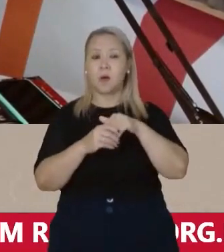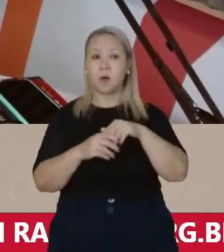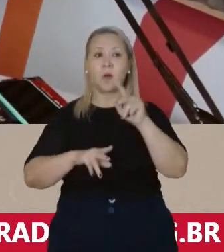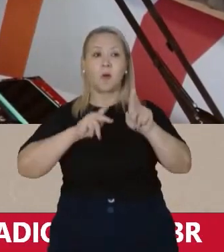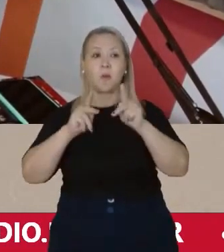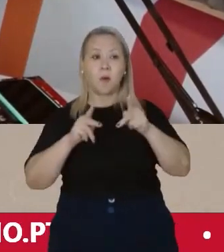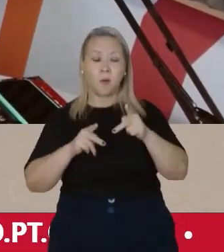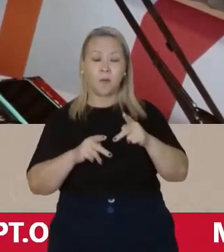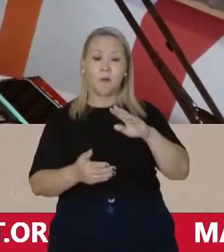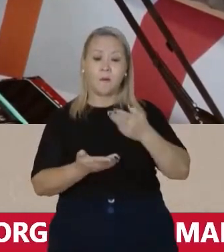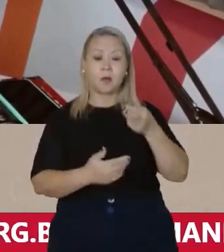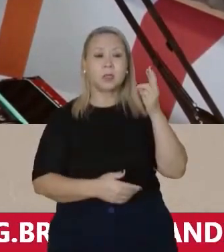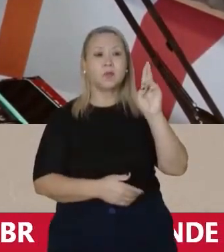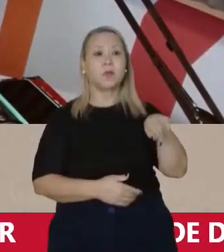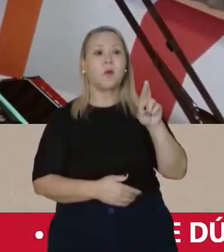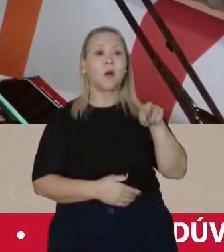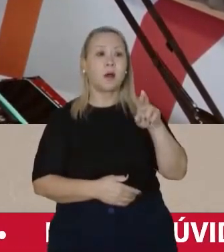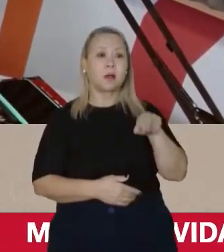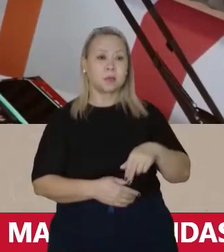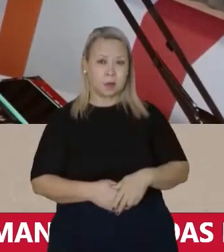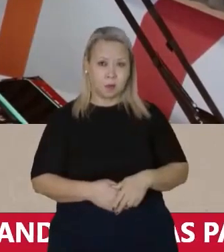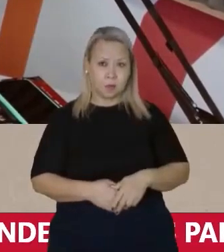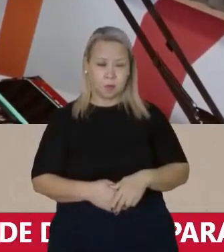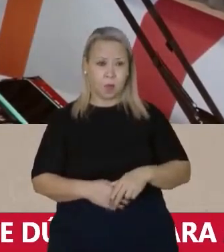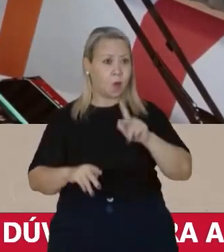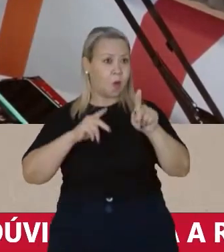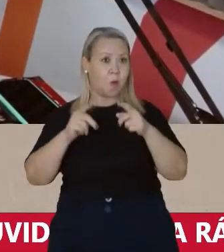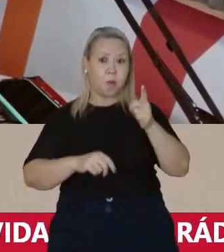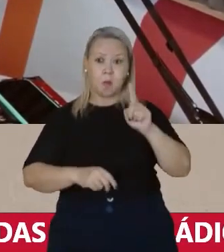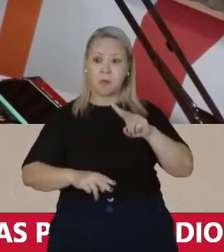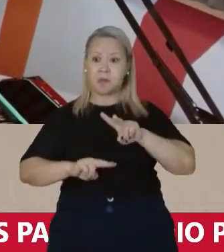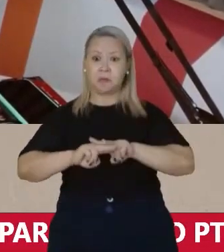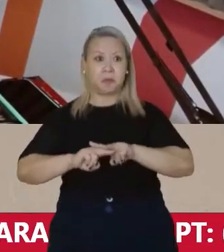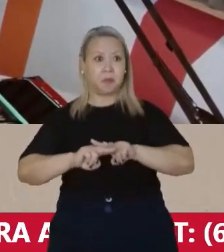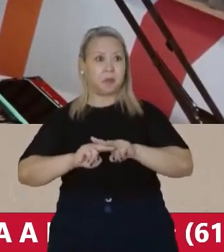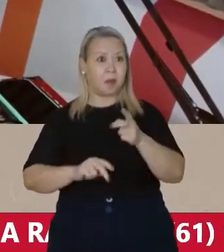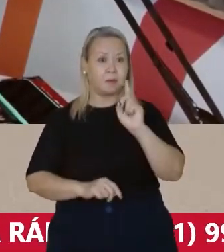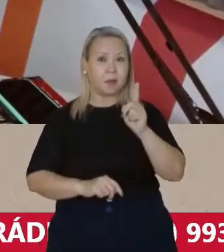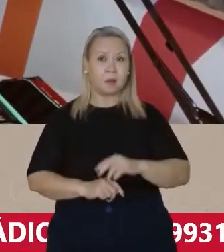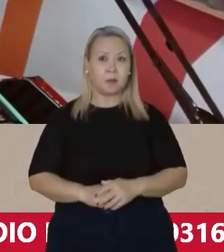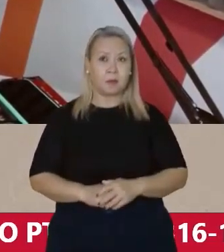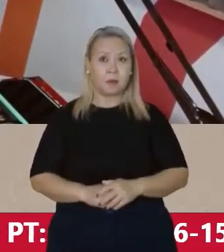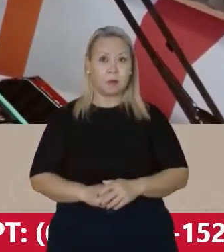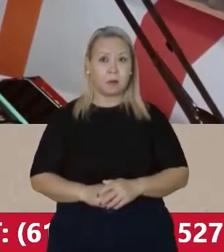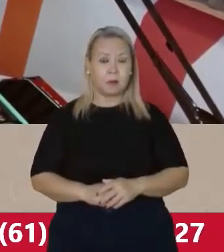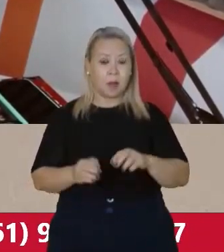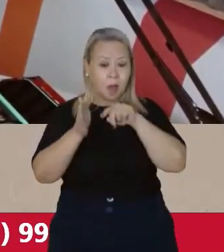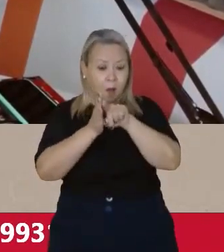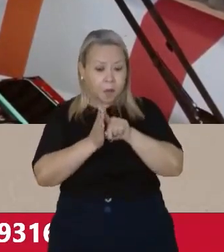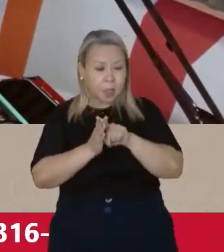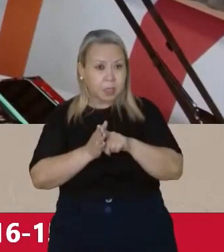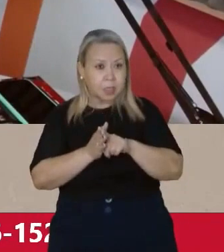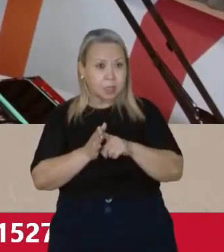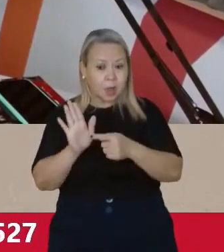racionalidade. O povo não está sendo mais cabresto. O Datafolha mostrou que Lula e Bolsonaro hoje estão empatados entre os